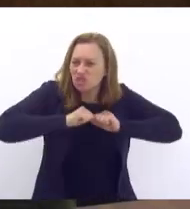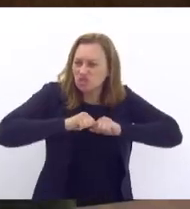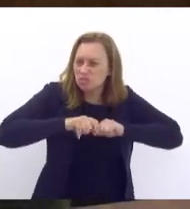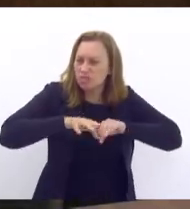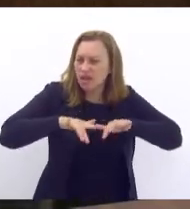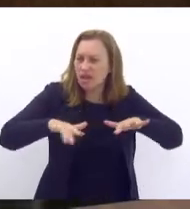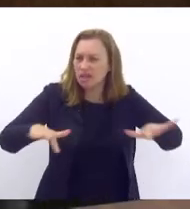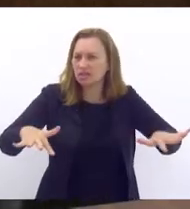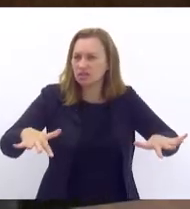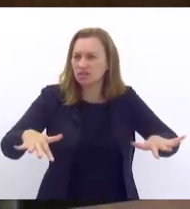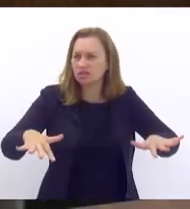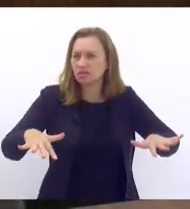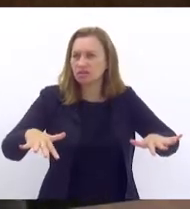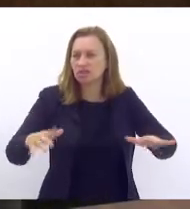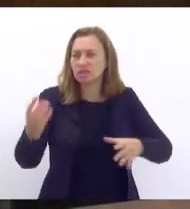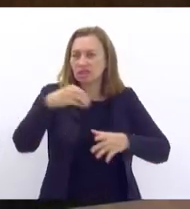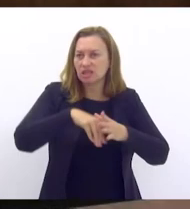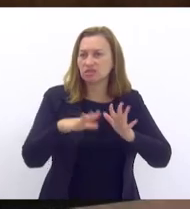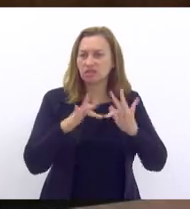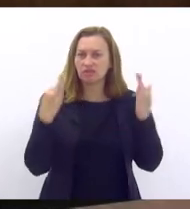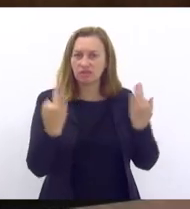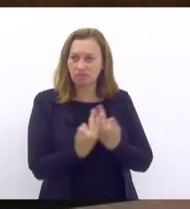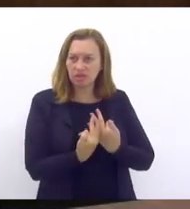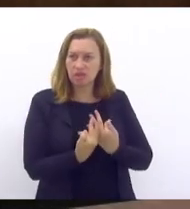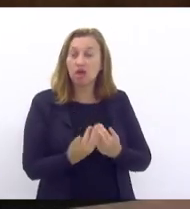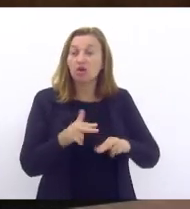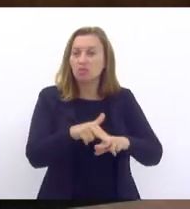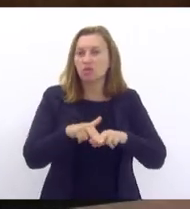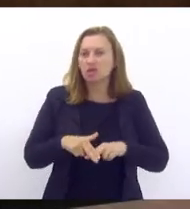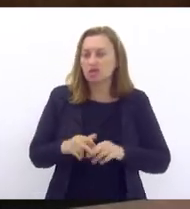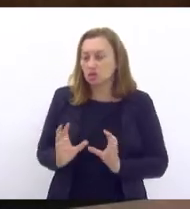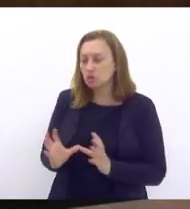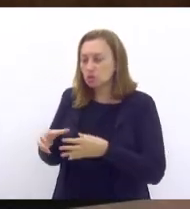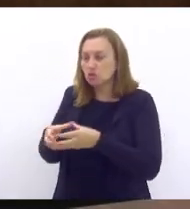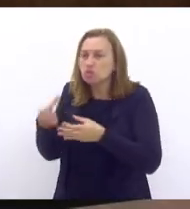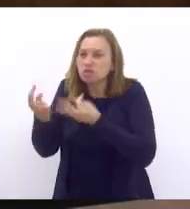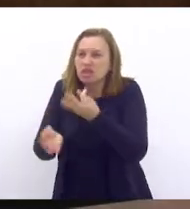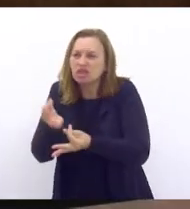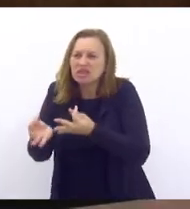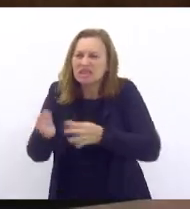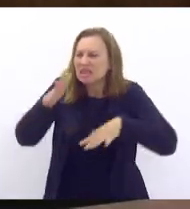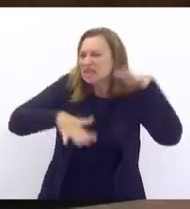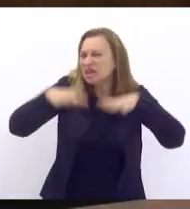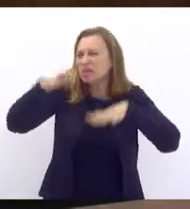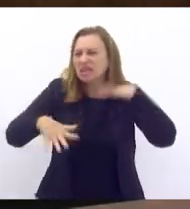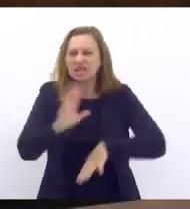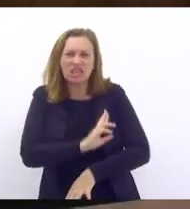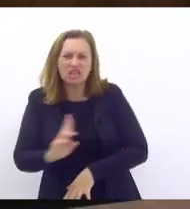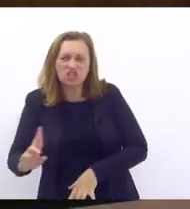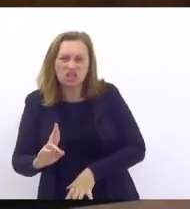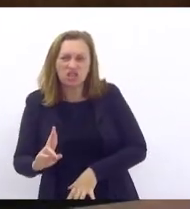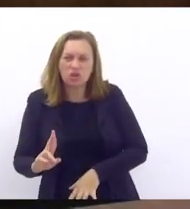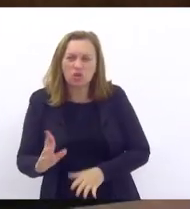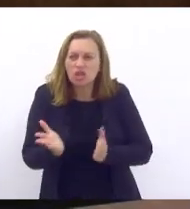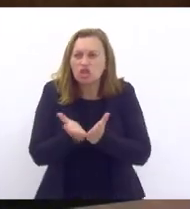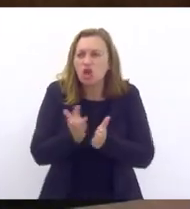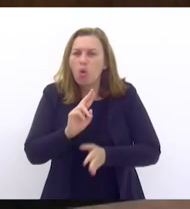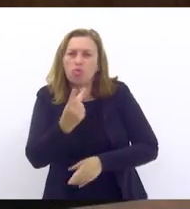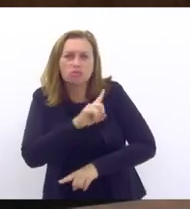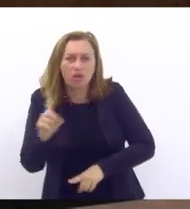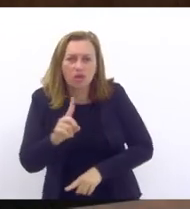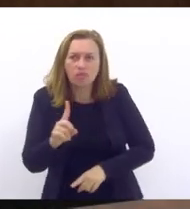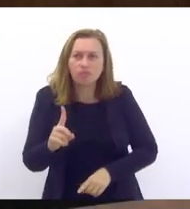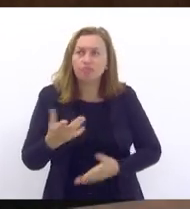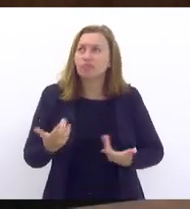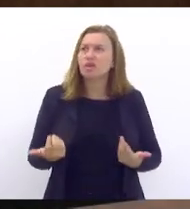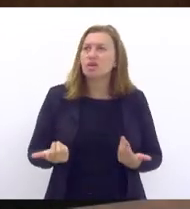a vida dessas famílias. Portanto, as comunidades terapêuticas, independente do credo, seja ela cristã ou não,